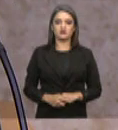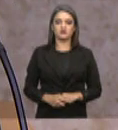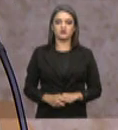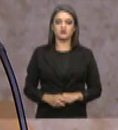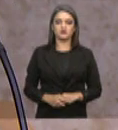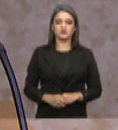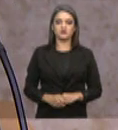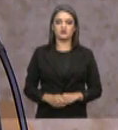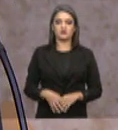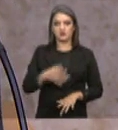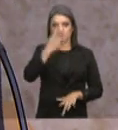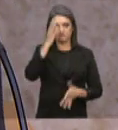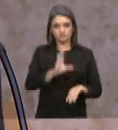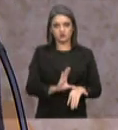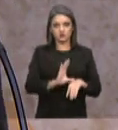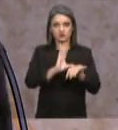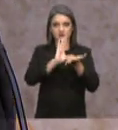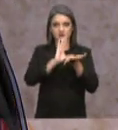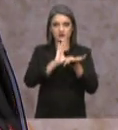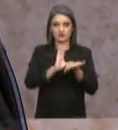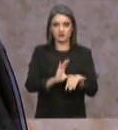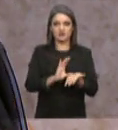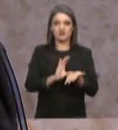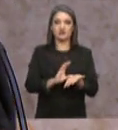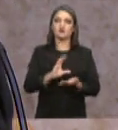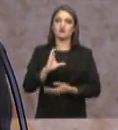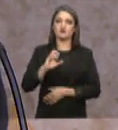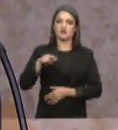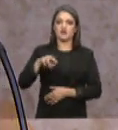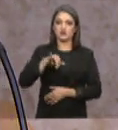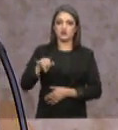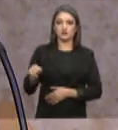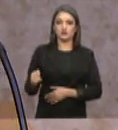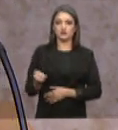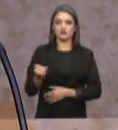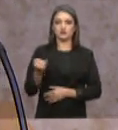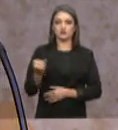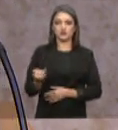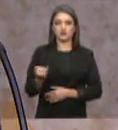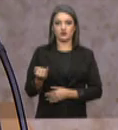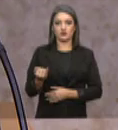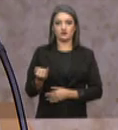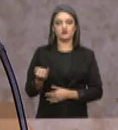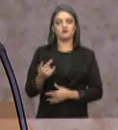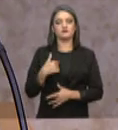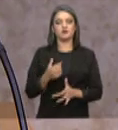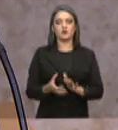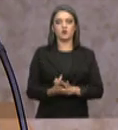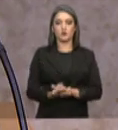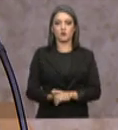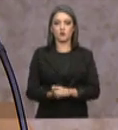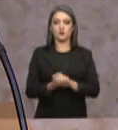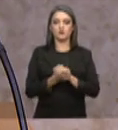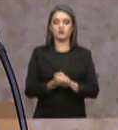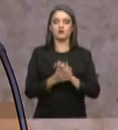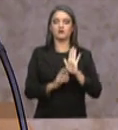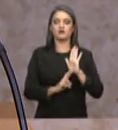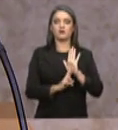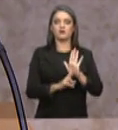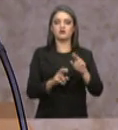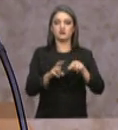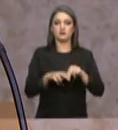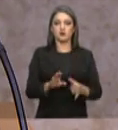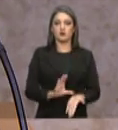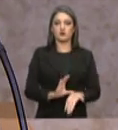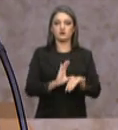Conselheiros do Conselho Nacional de Justiça a quem cumprimento na pessoa do